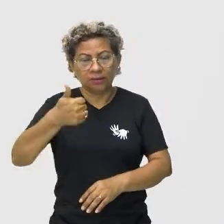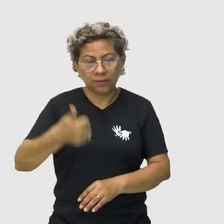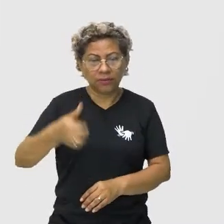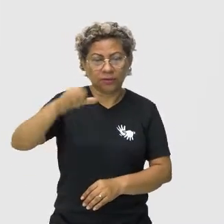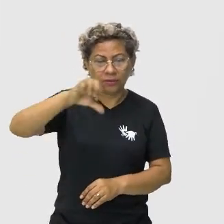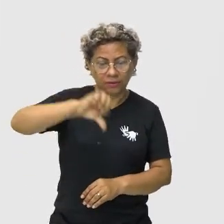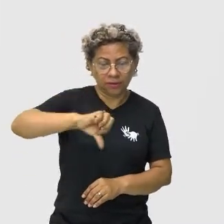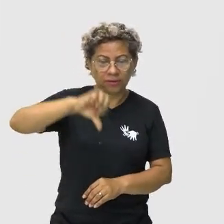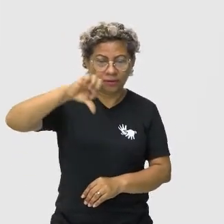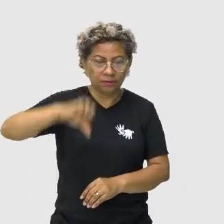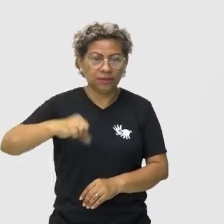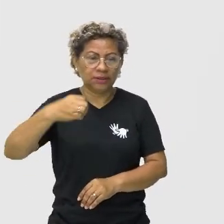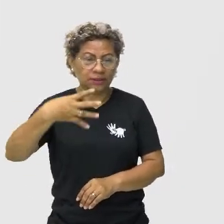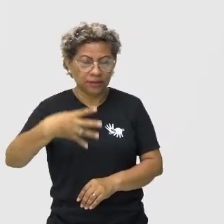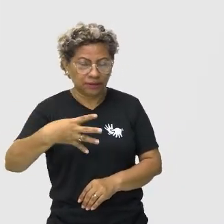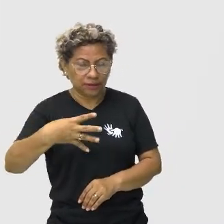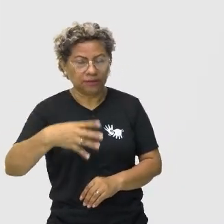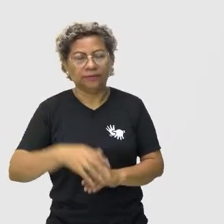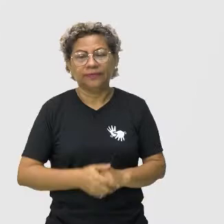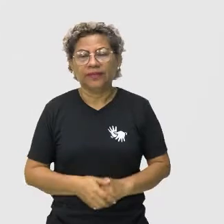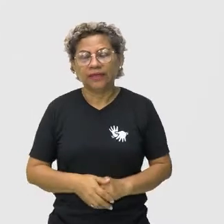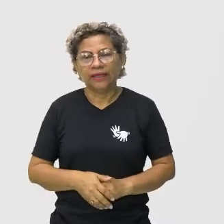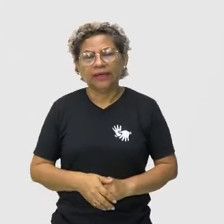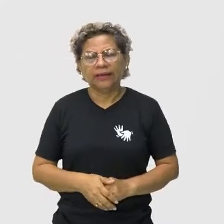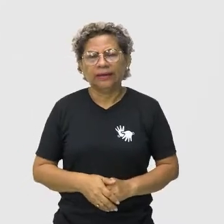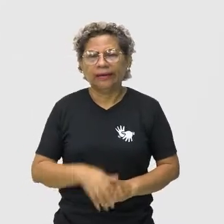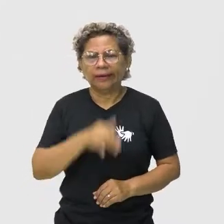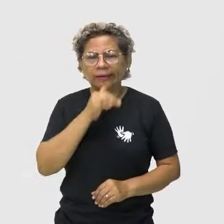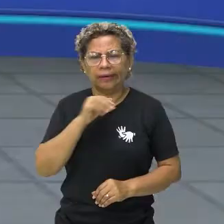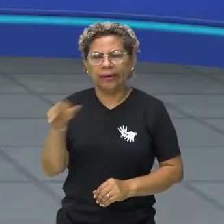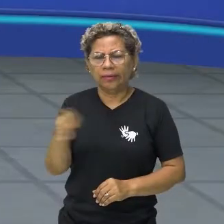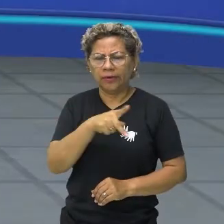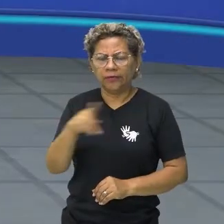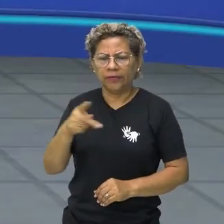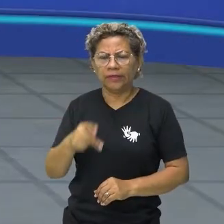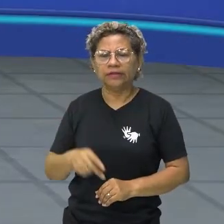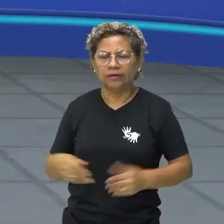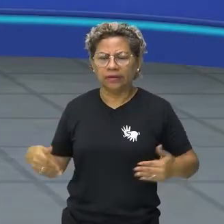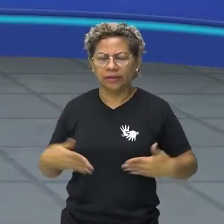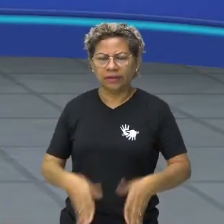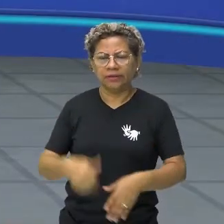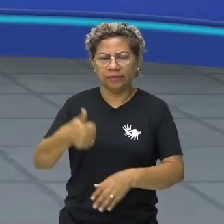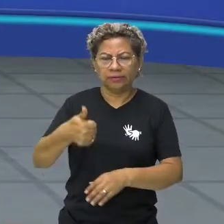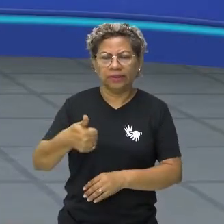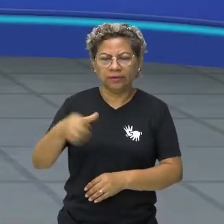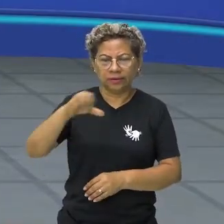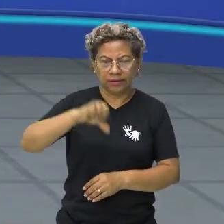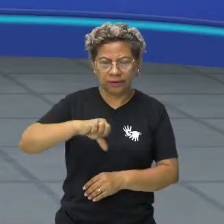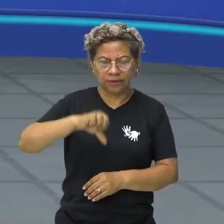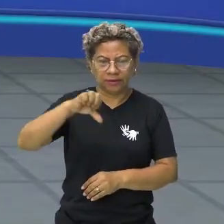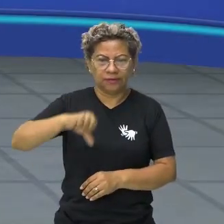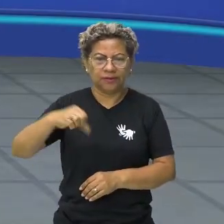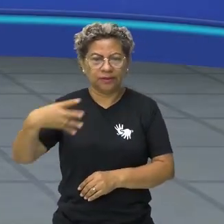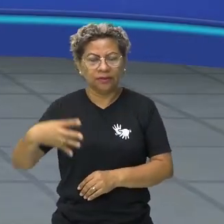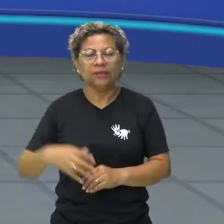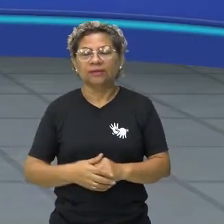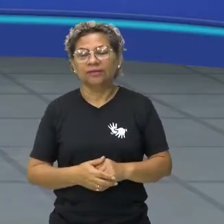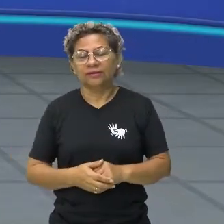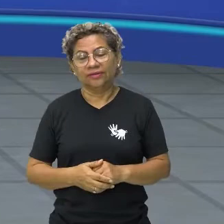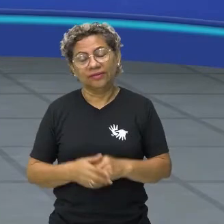1994. A gente observa, né? Eu nasci no ano de 1984. Depois de 10 anos foi criada a GATT, o acordo,